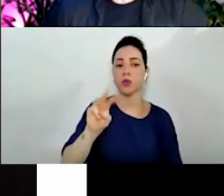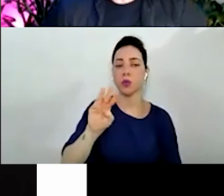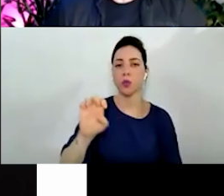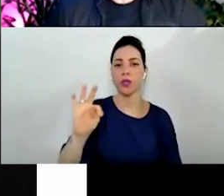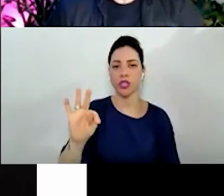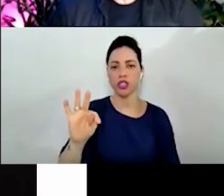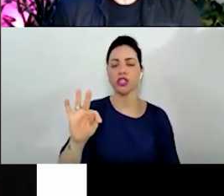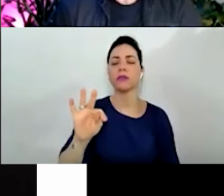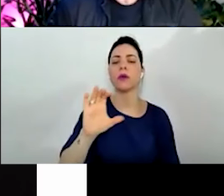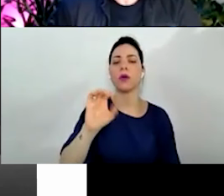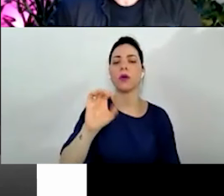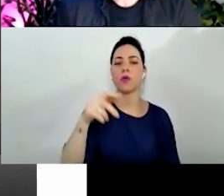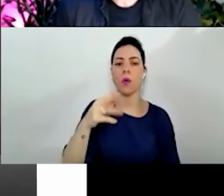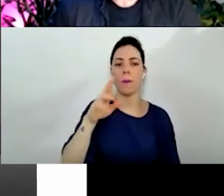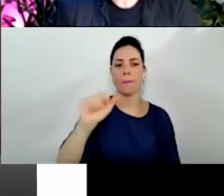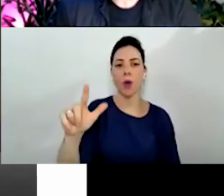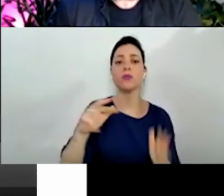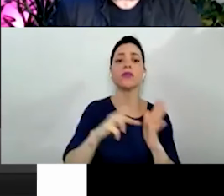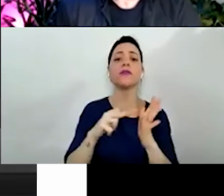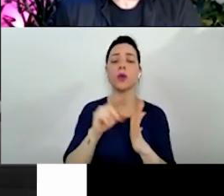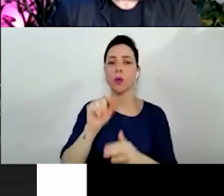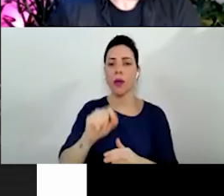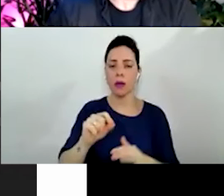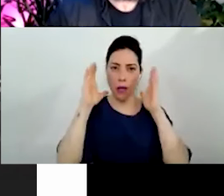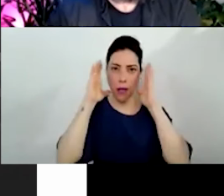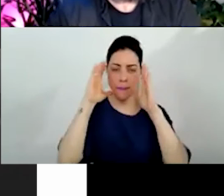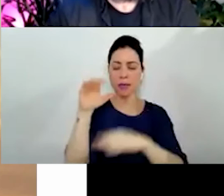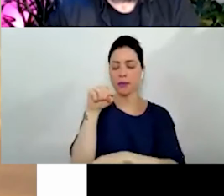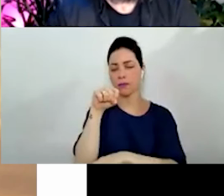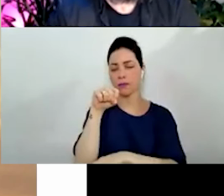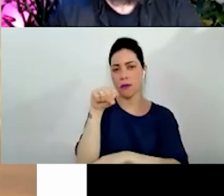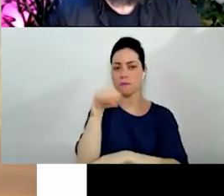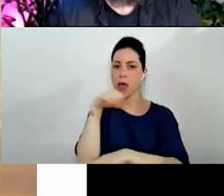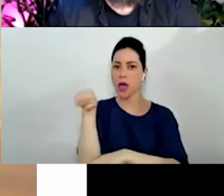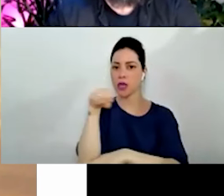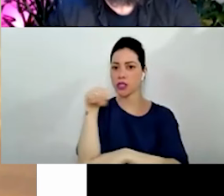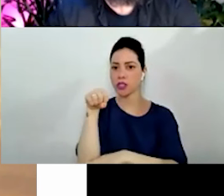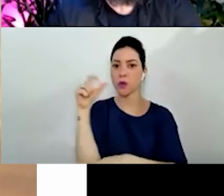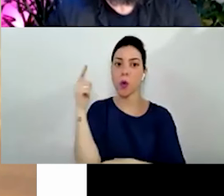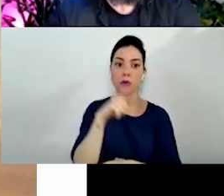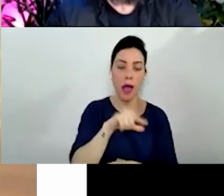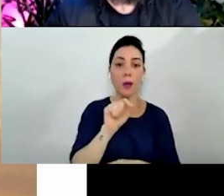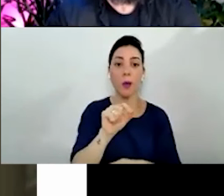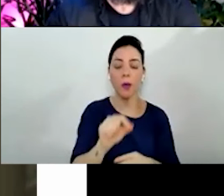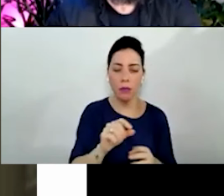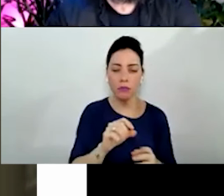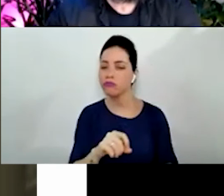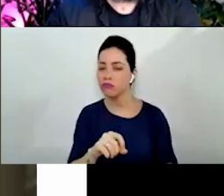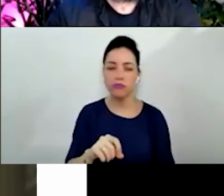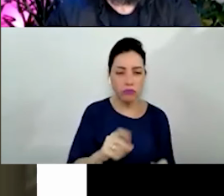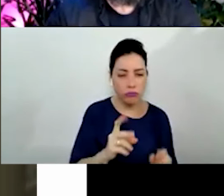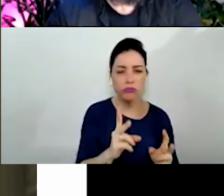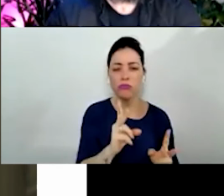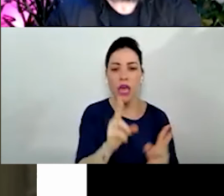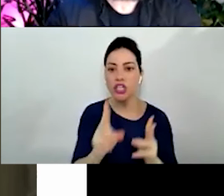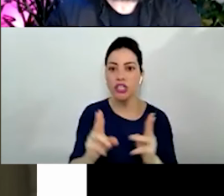da cabeça em que ela mexe é a cabeça e acaba fazendo todas as posições e a edição completa de vídeos